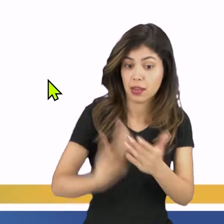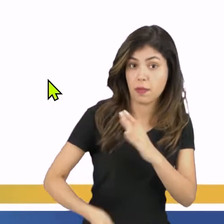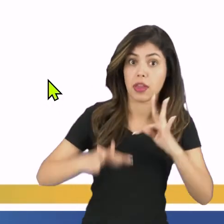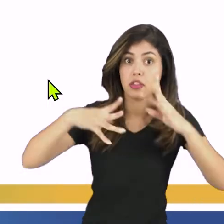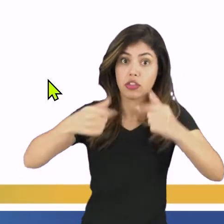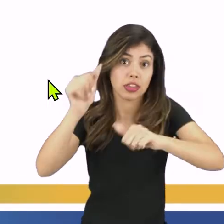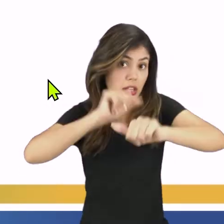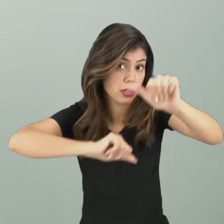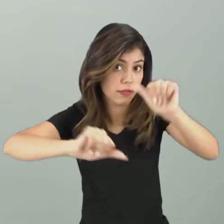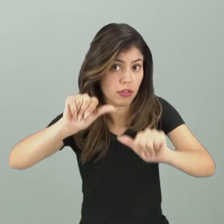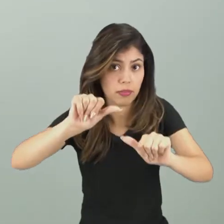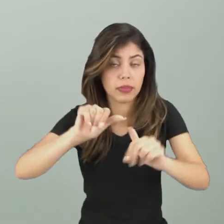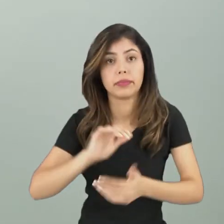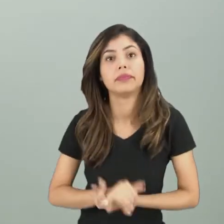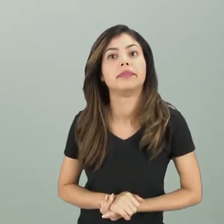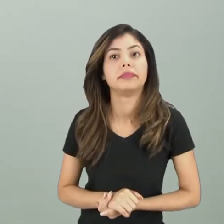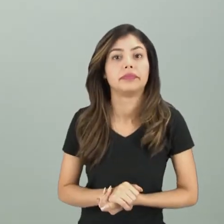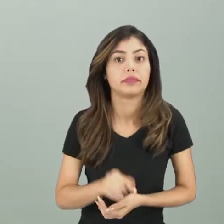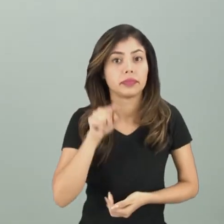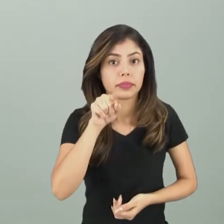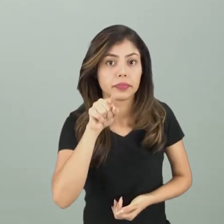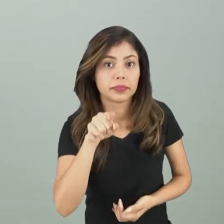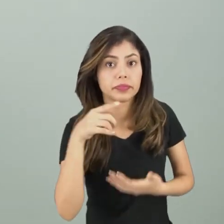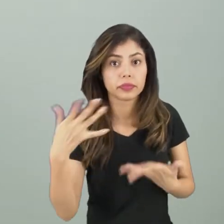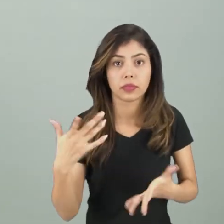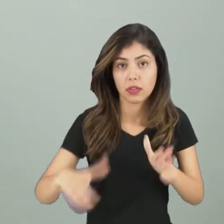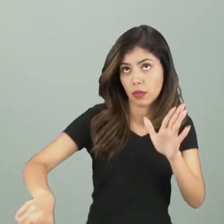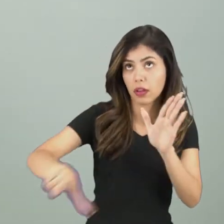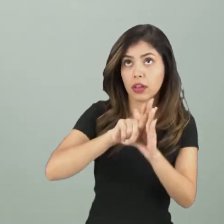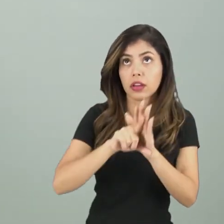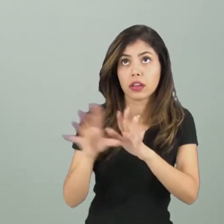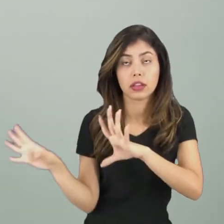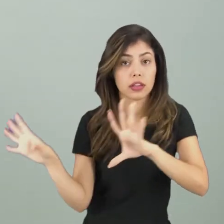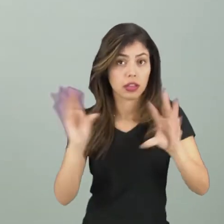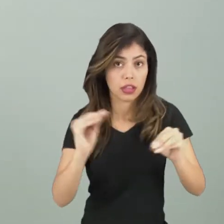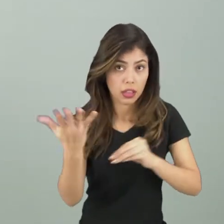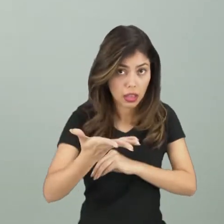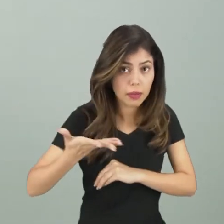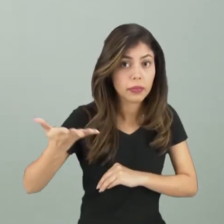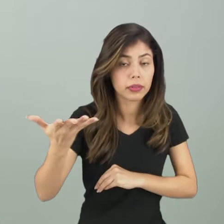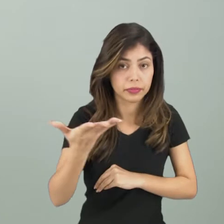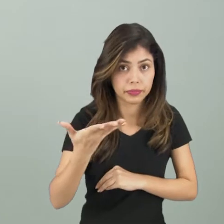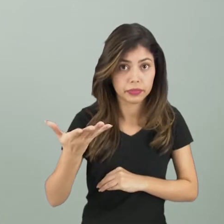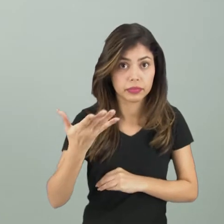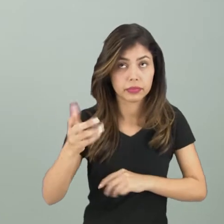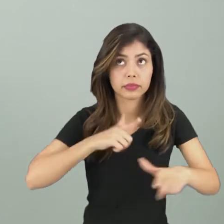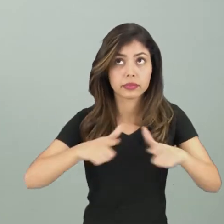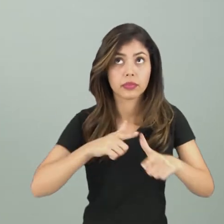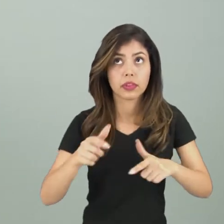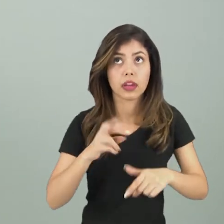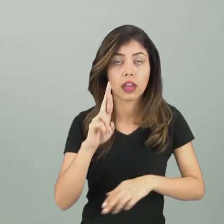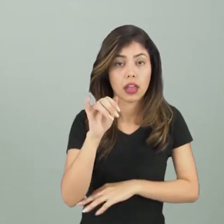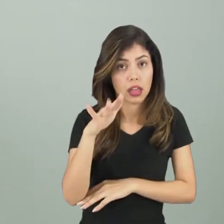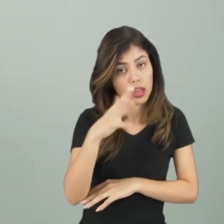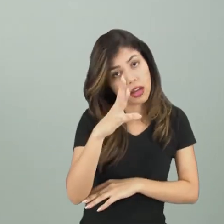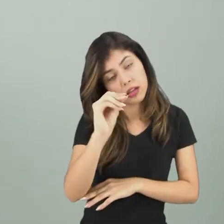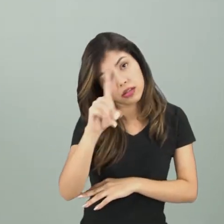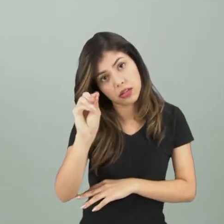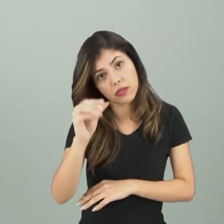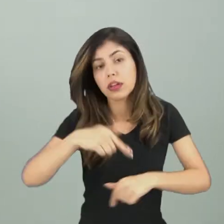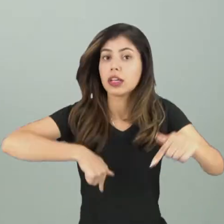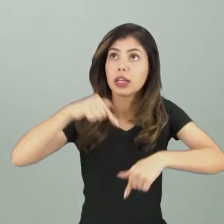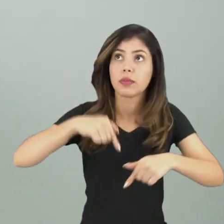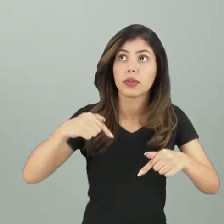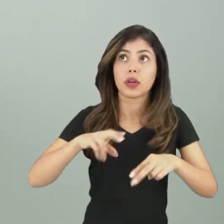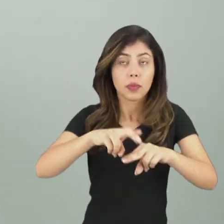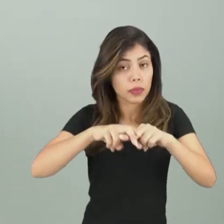tudo se transforma. E isso é uma lei que vem da base para a gente trabalhar as reações químicas. Então, por isso que